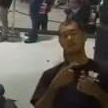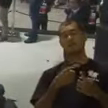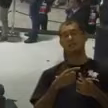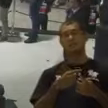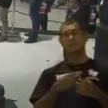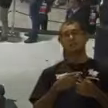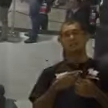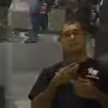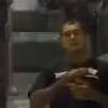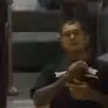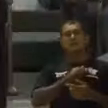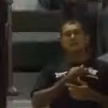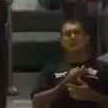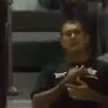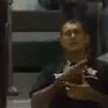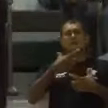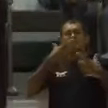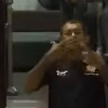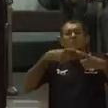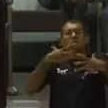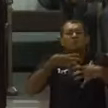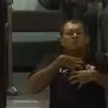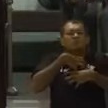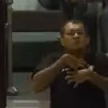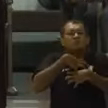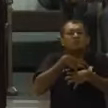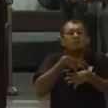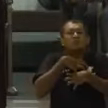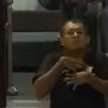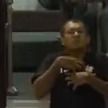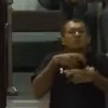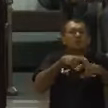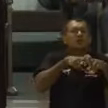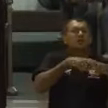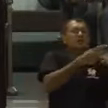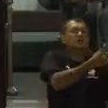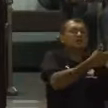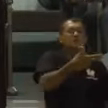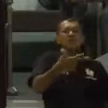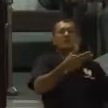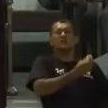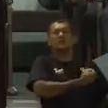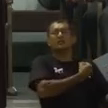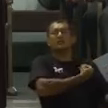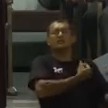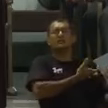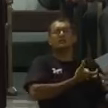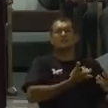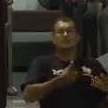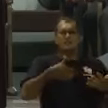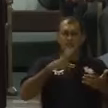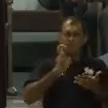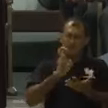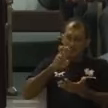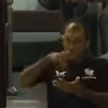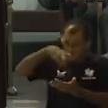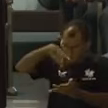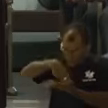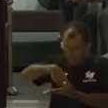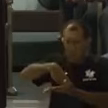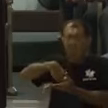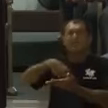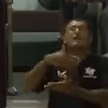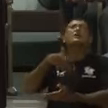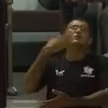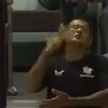numa posição fetal, por causa dos golpes da vida, e chegar curvado no chão. E ele está dizendo: